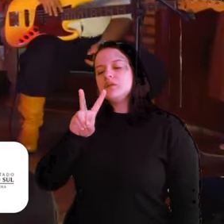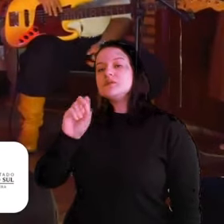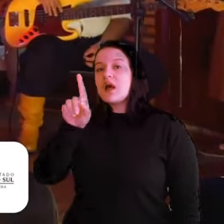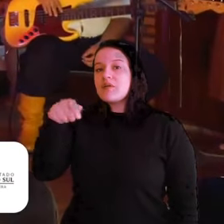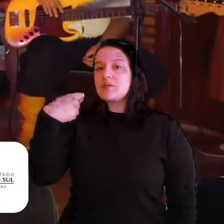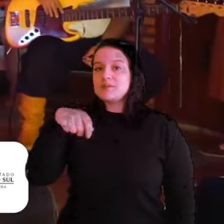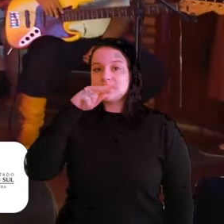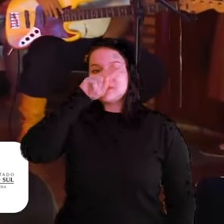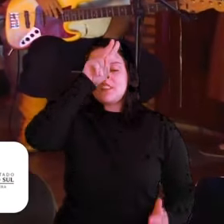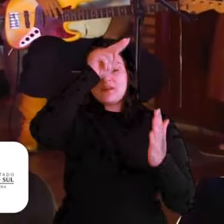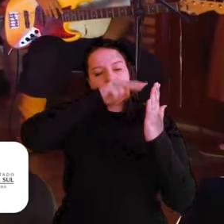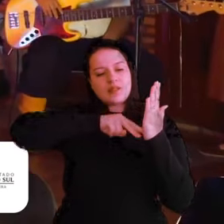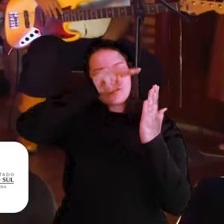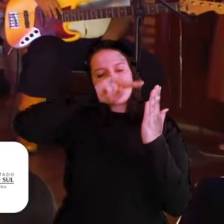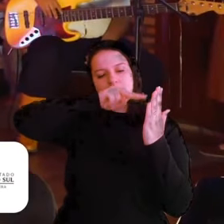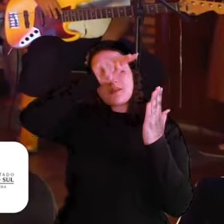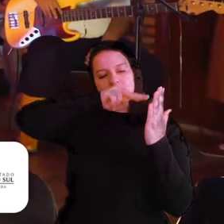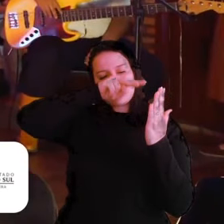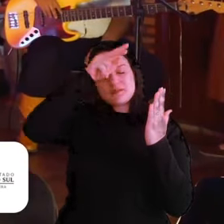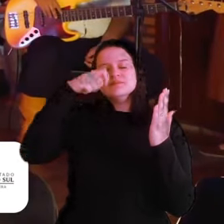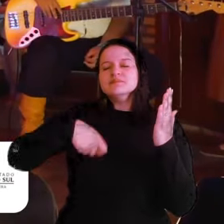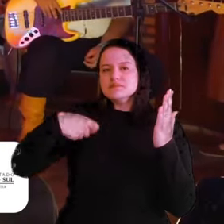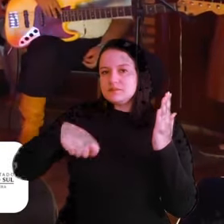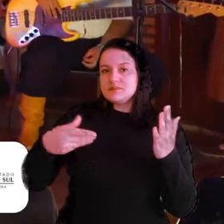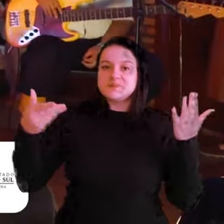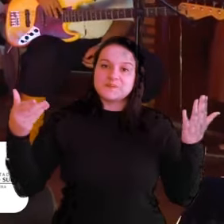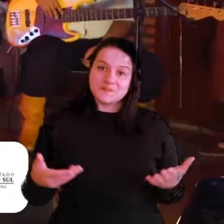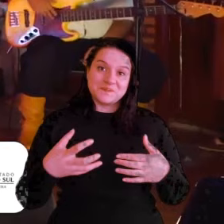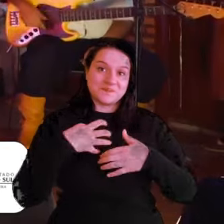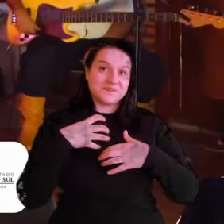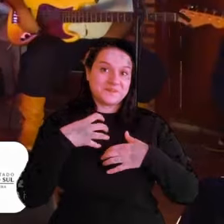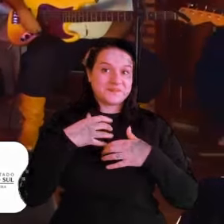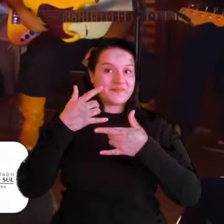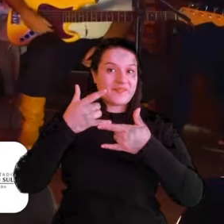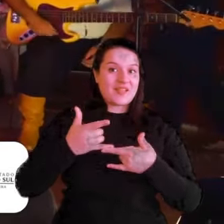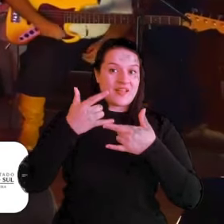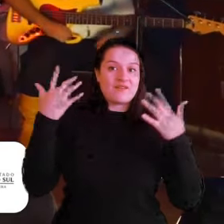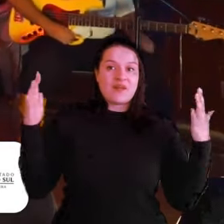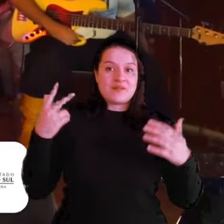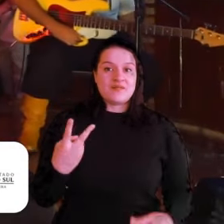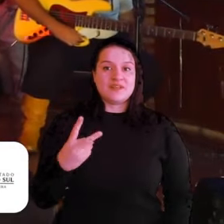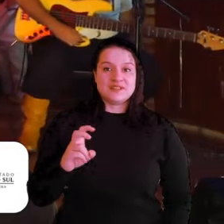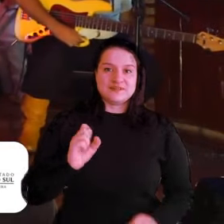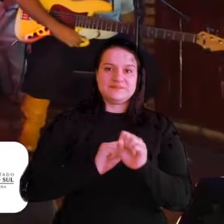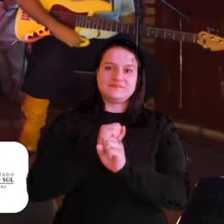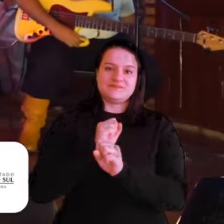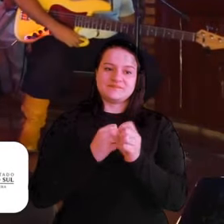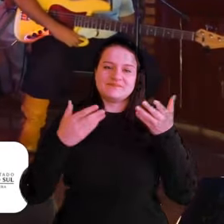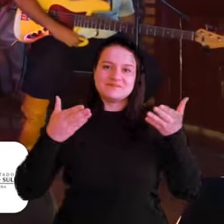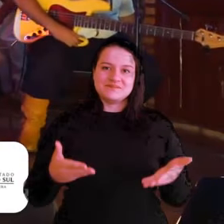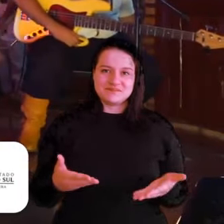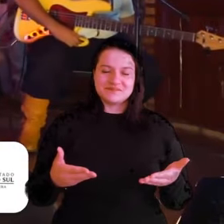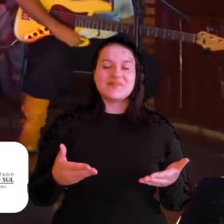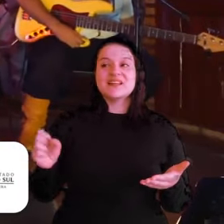responsável pela leitura. Ah, é verdade, o Gustavo tem um baita recado pra nos dar ali. Por que está sendo realizada essa live comemorativo aos 25 anos aqui no